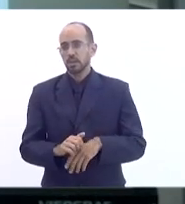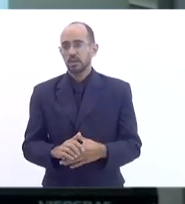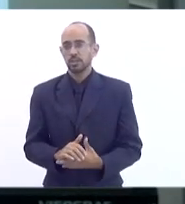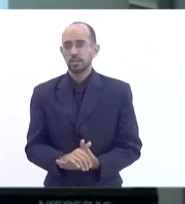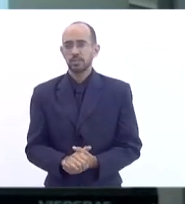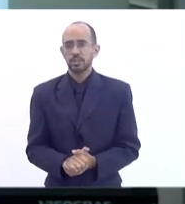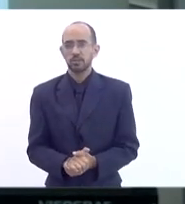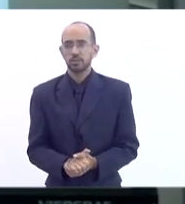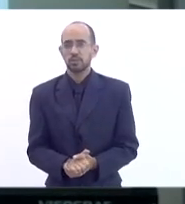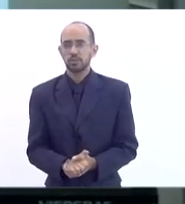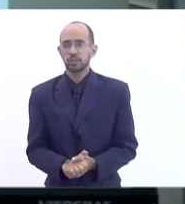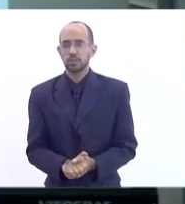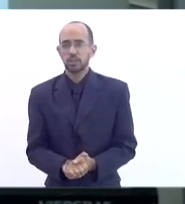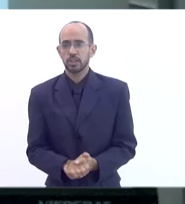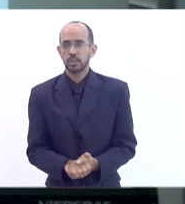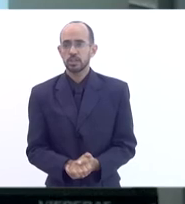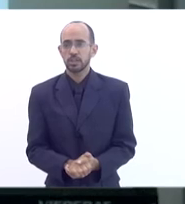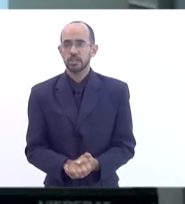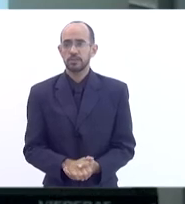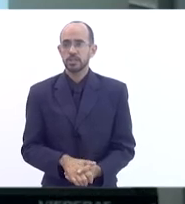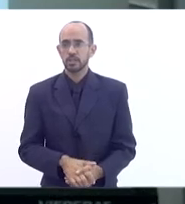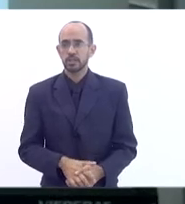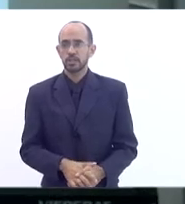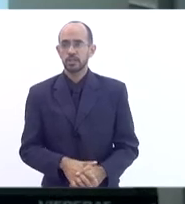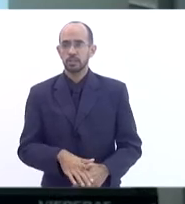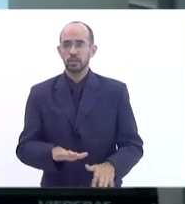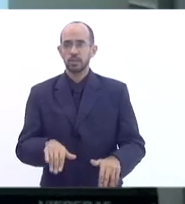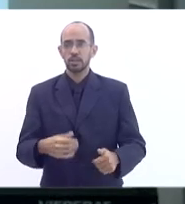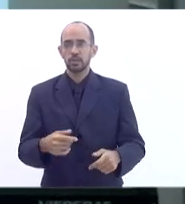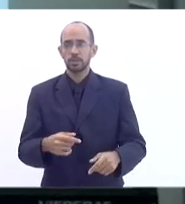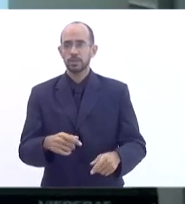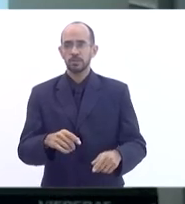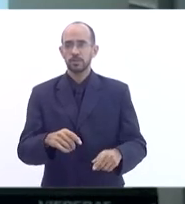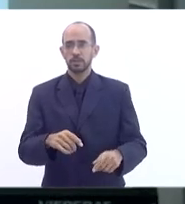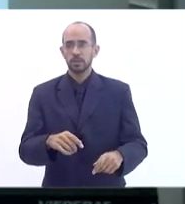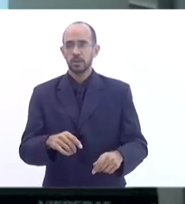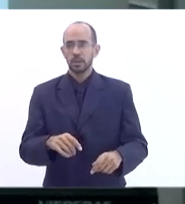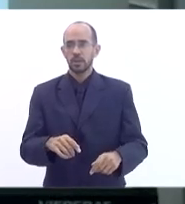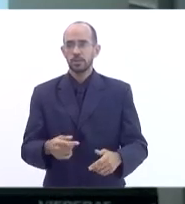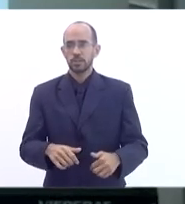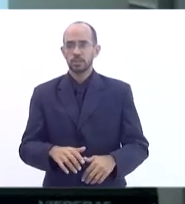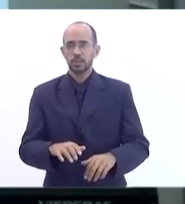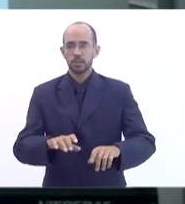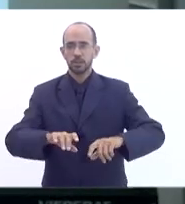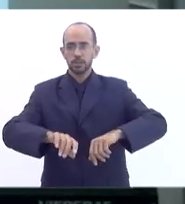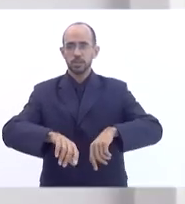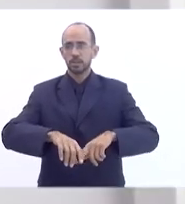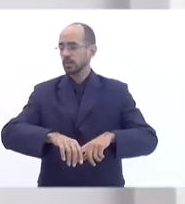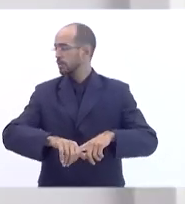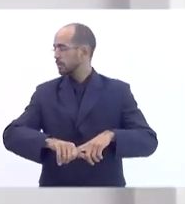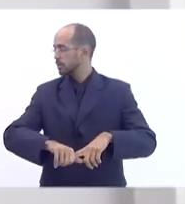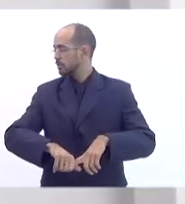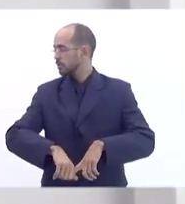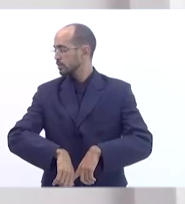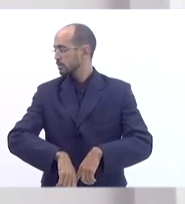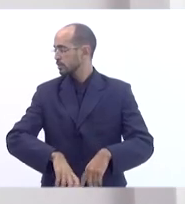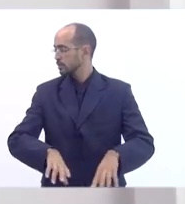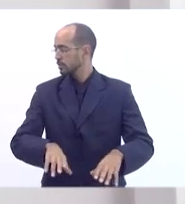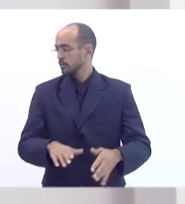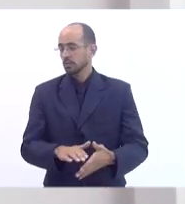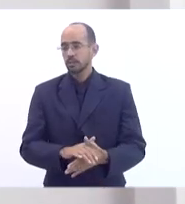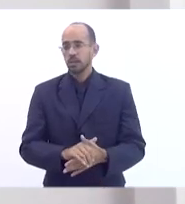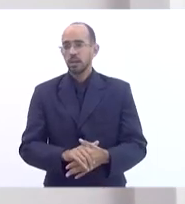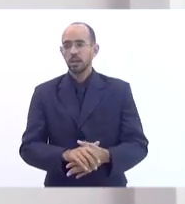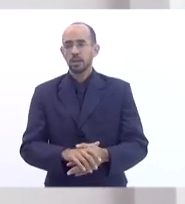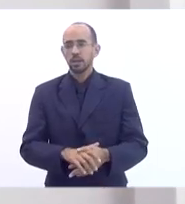aqui inscrição do candidato implicará conhecimento Tácito de aceitação E por aí vai então Em alguns momentos no